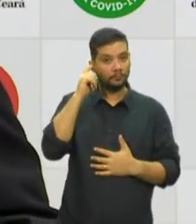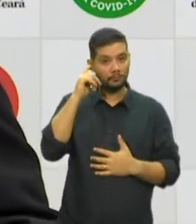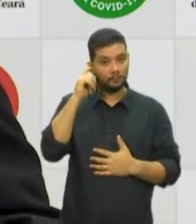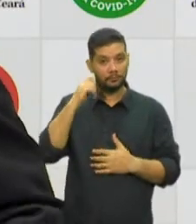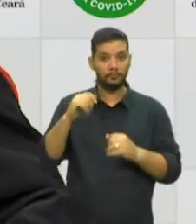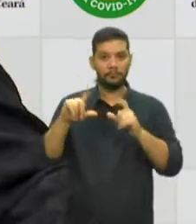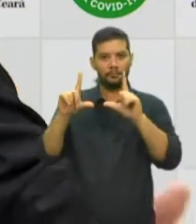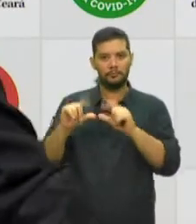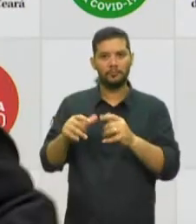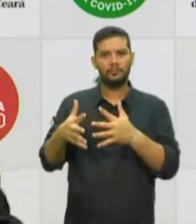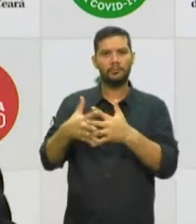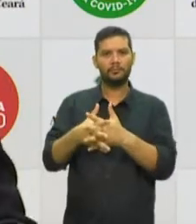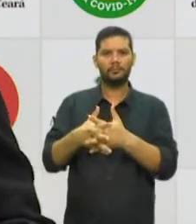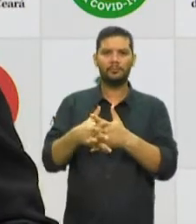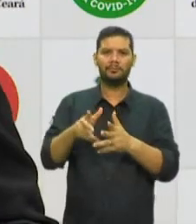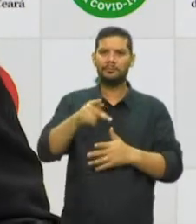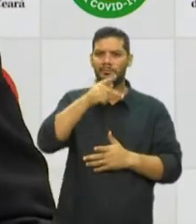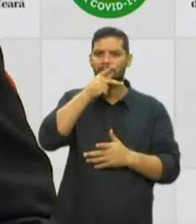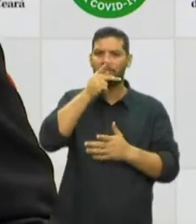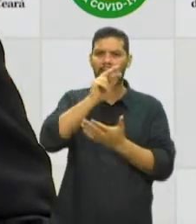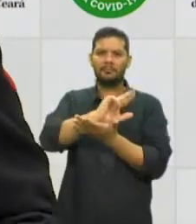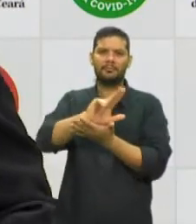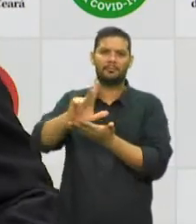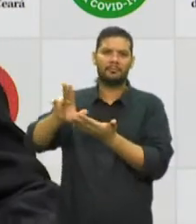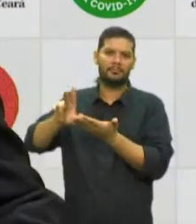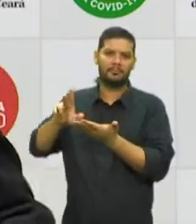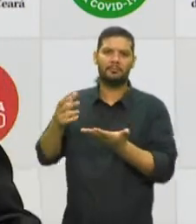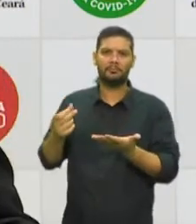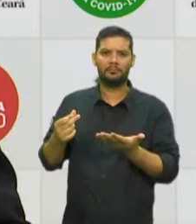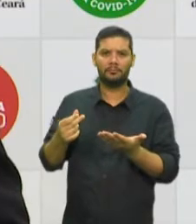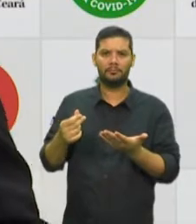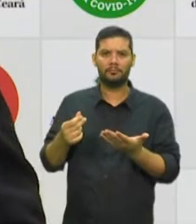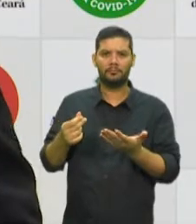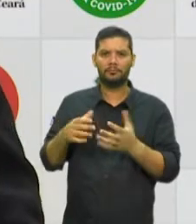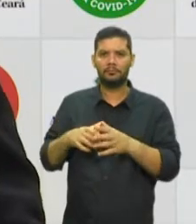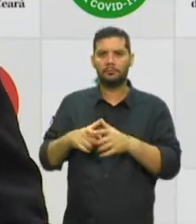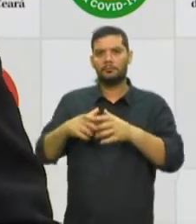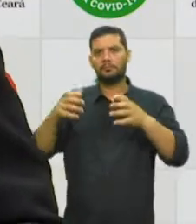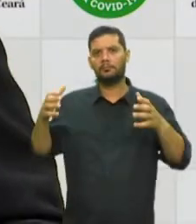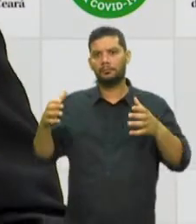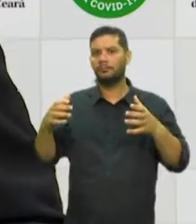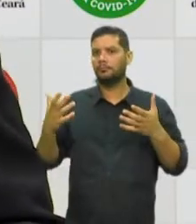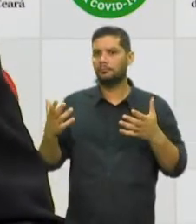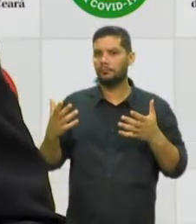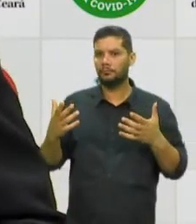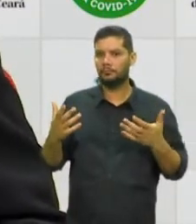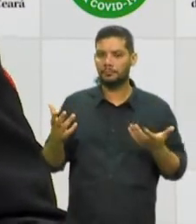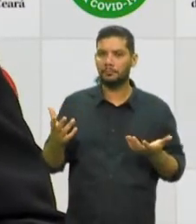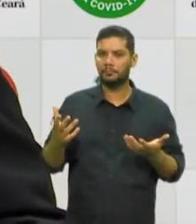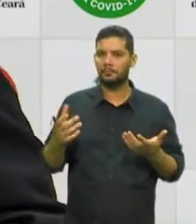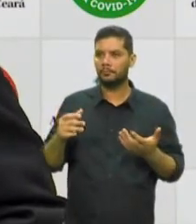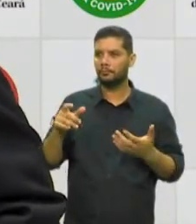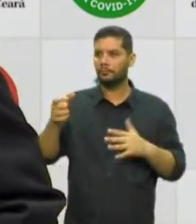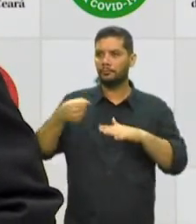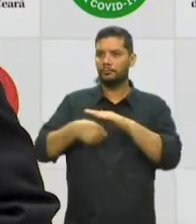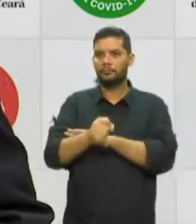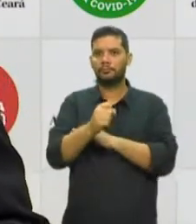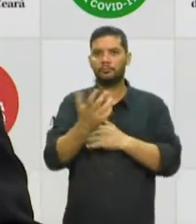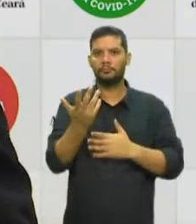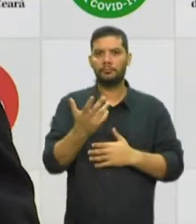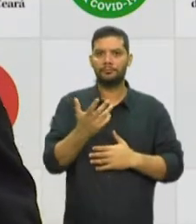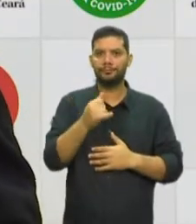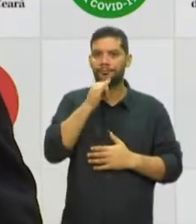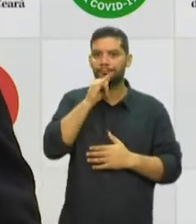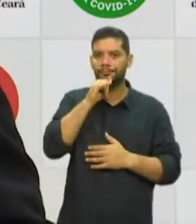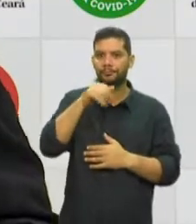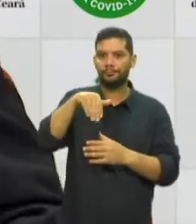profusão de vários partidos, partidos de balcão, como se chama, não é? Não é justo você votar num partido